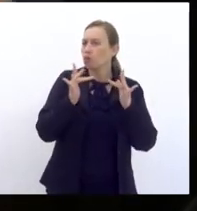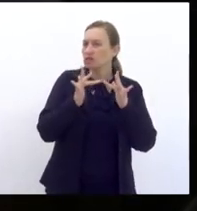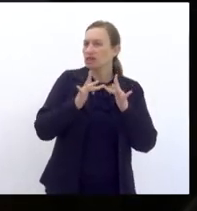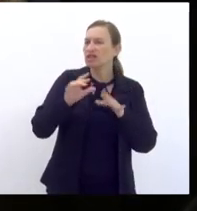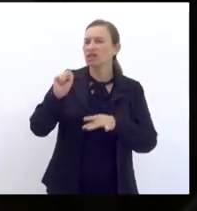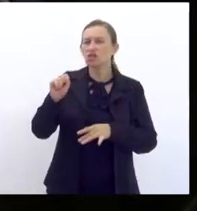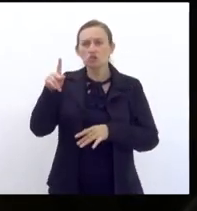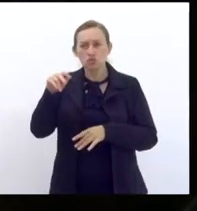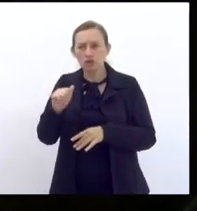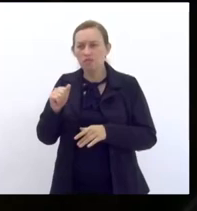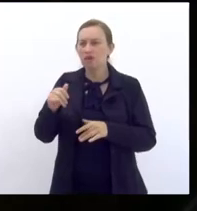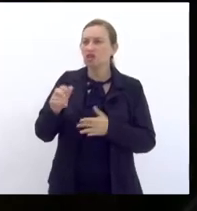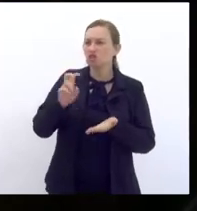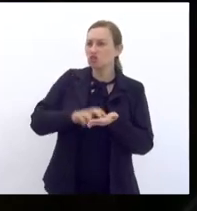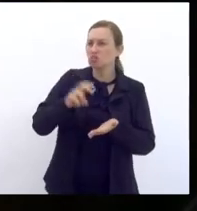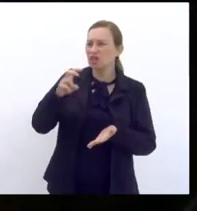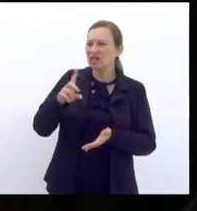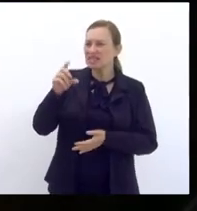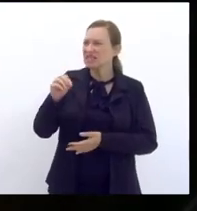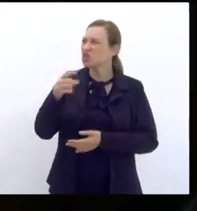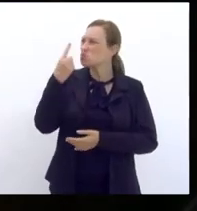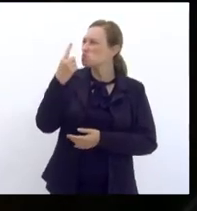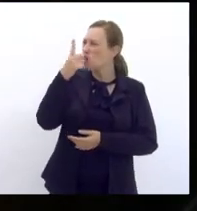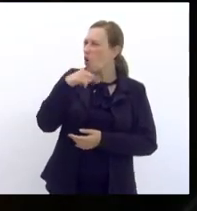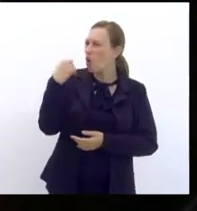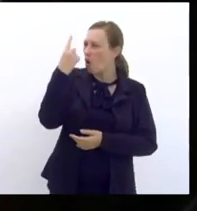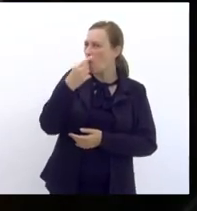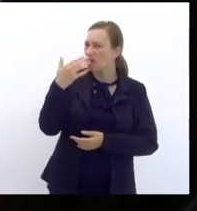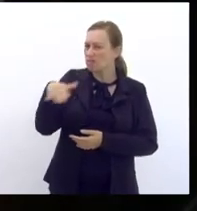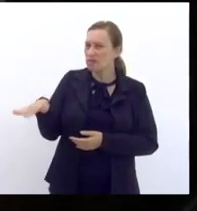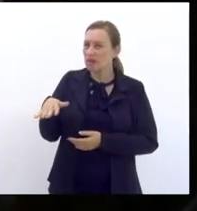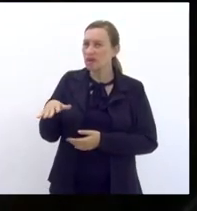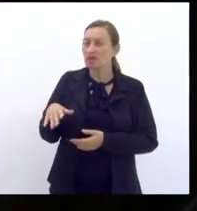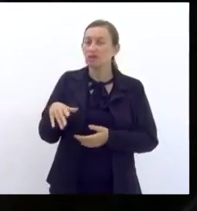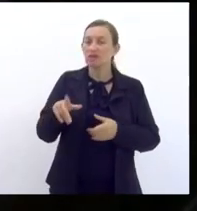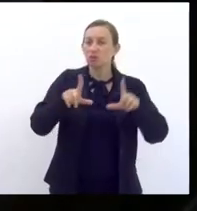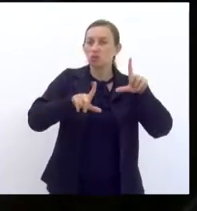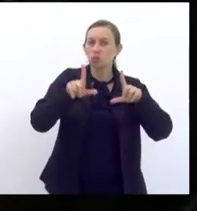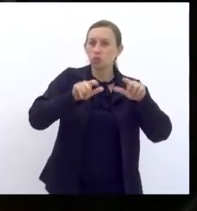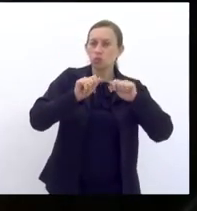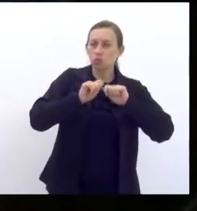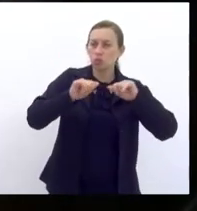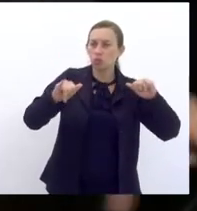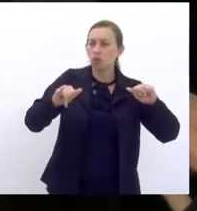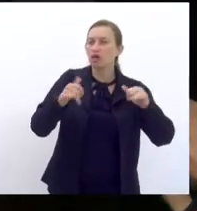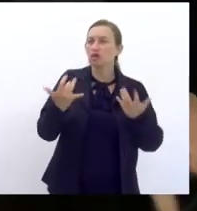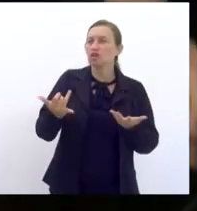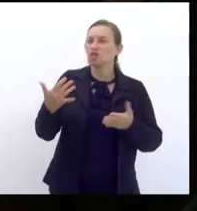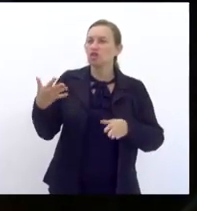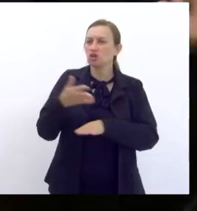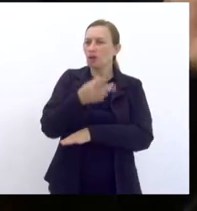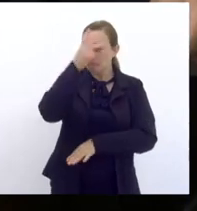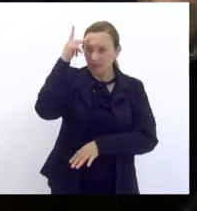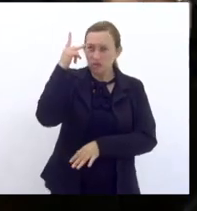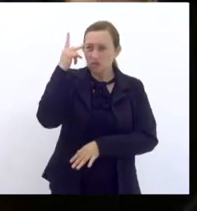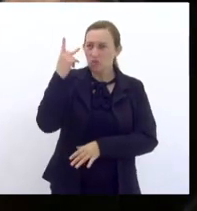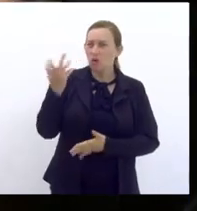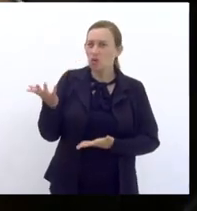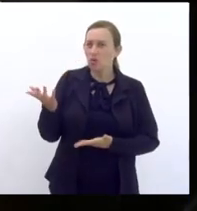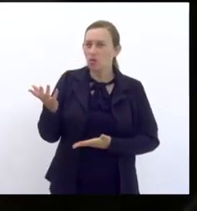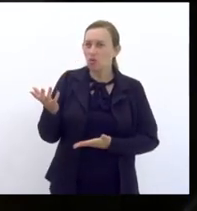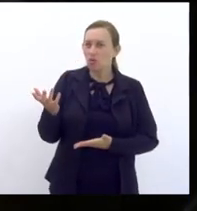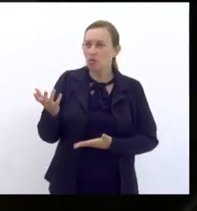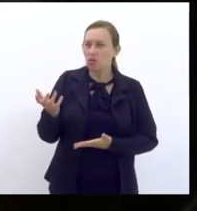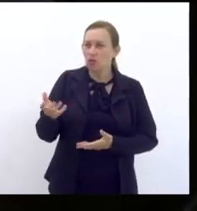suipa de manhã cedo a gente ficou uma hora uma hora e meia lá que a Globo para fazer uma matéria lá naquele uma hora uma hora e meia chegou uma pessoa com um cara com